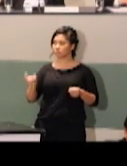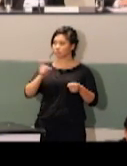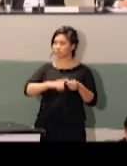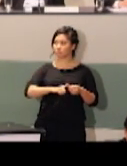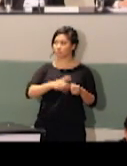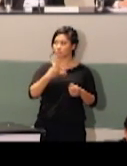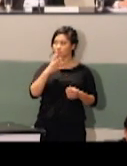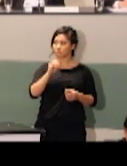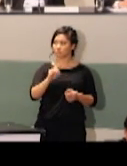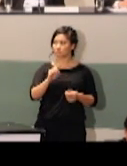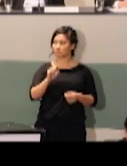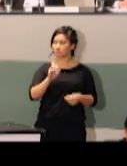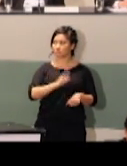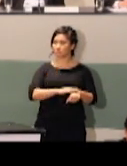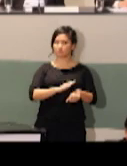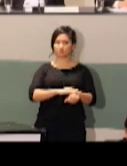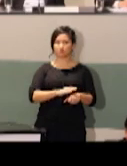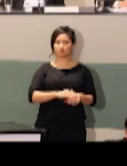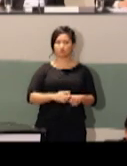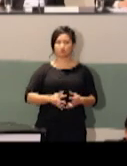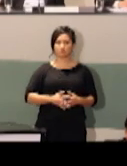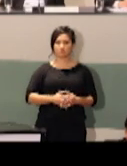Ok. Ok.